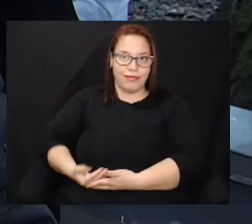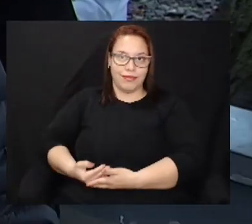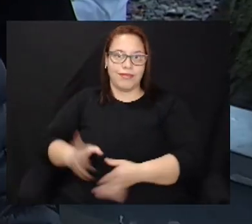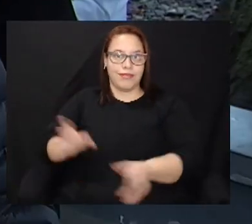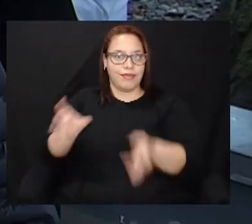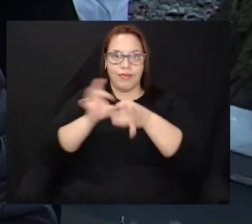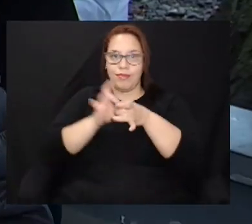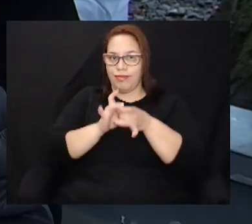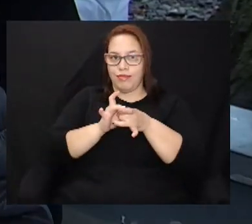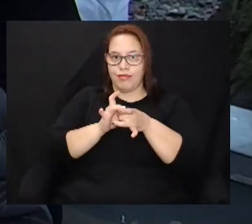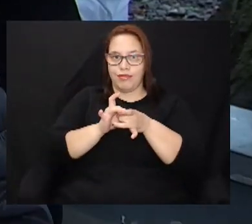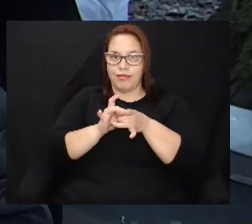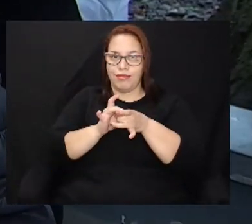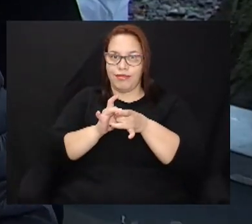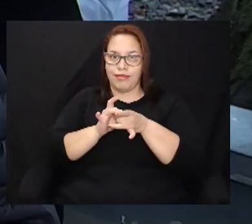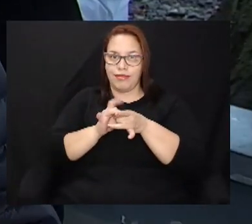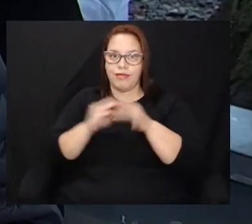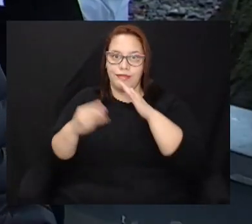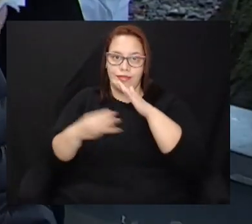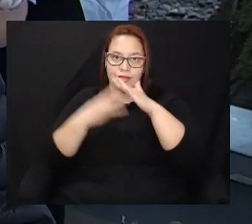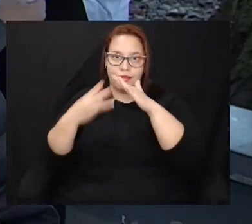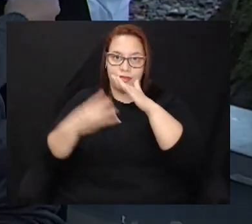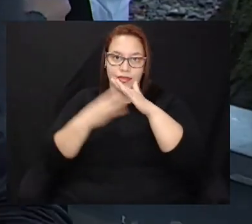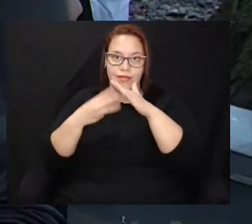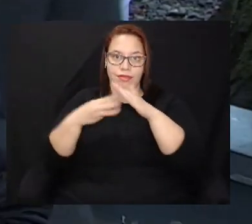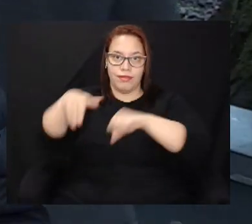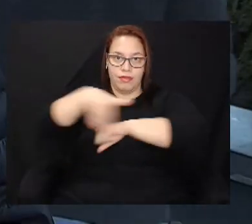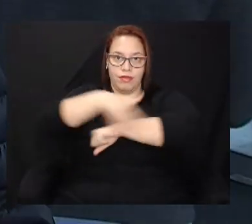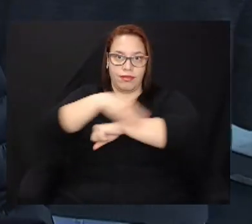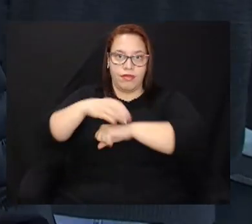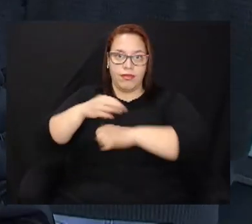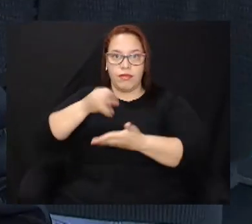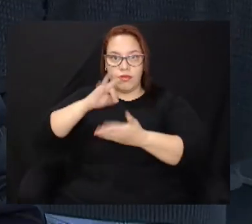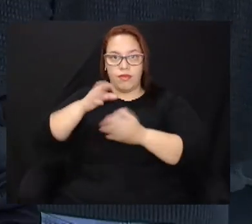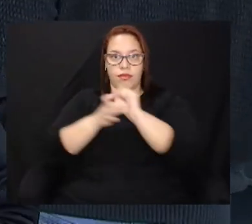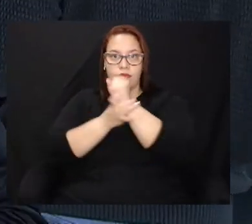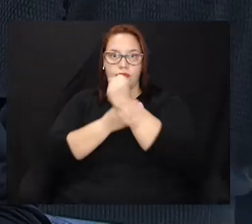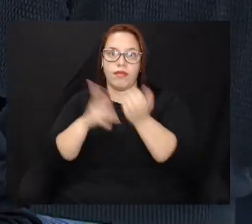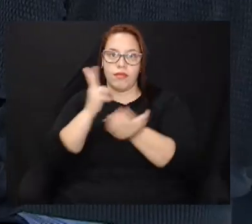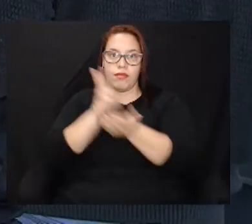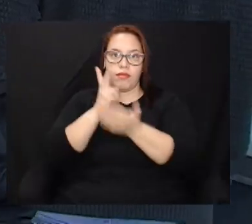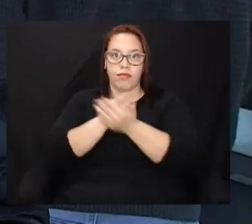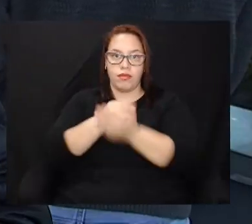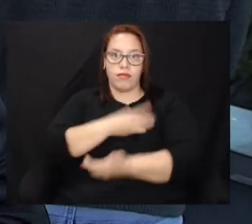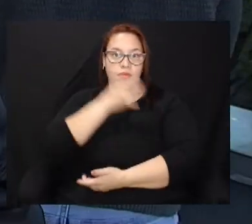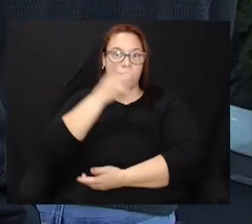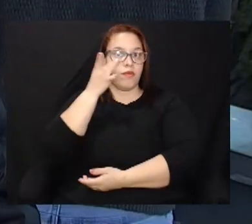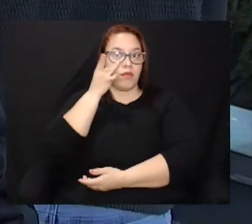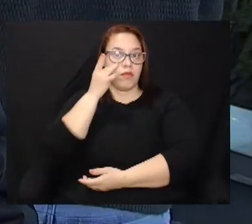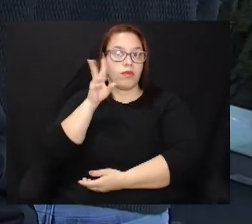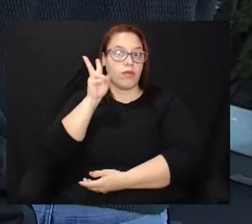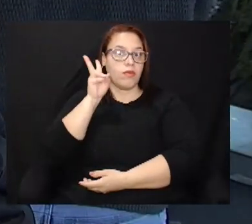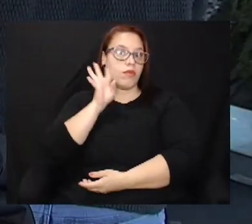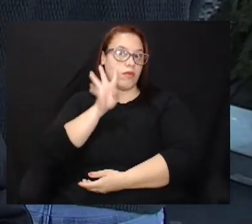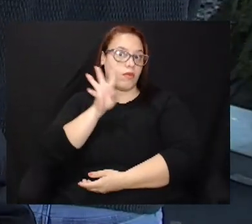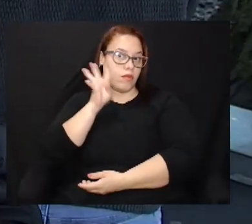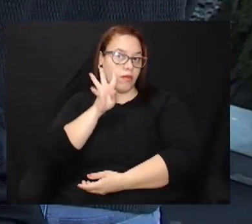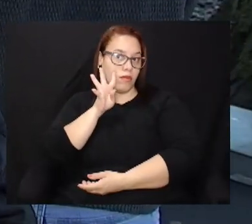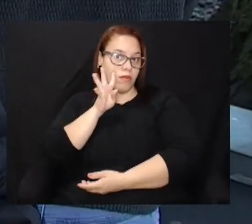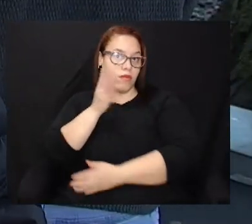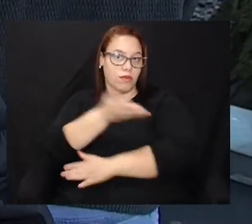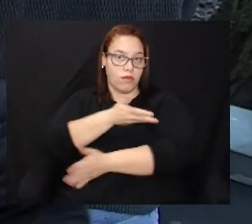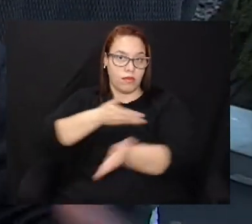Inclusive o pessoal terceirizado da recepção, Copa, segurança, sempre estão presentes e é legal eles se sentirem participantes,